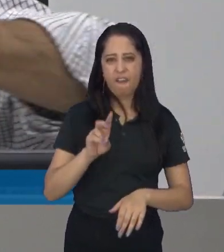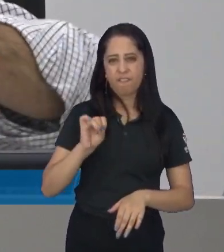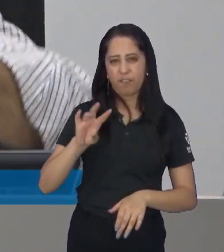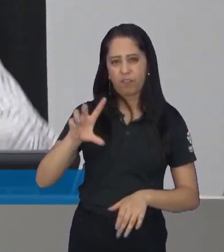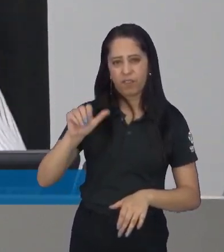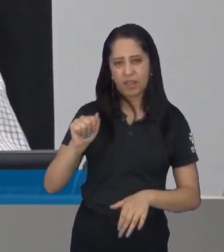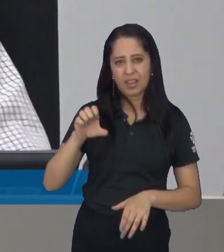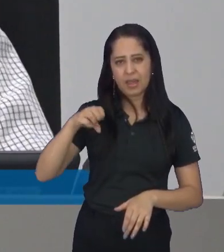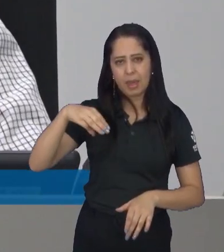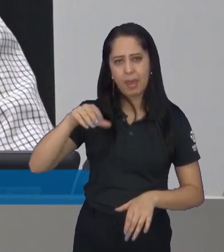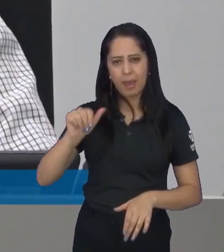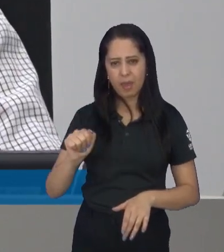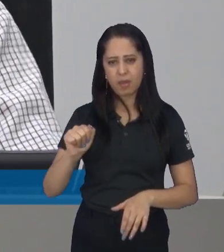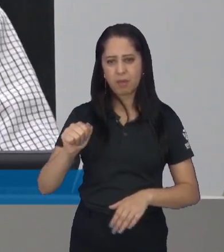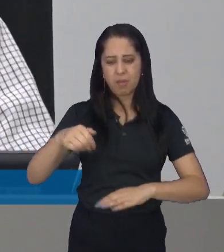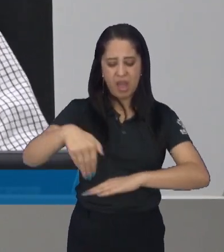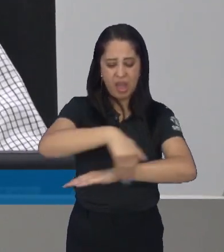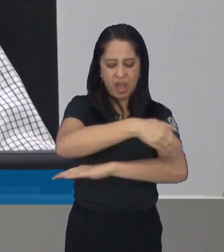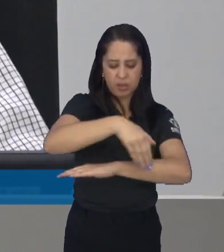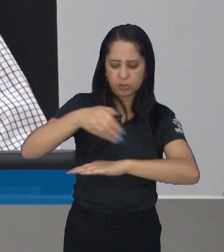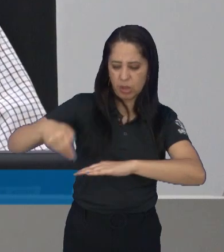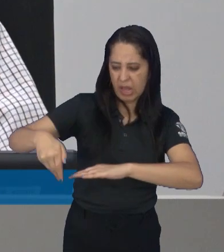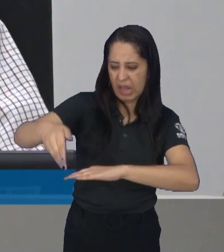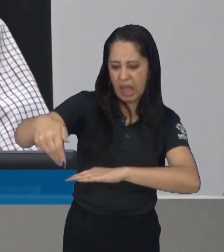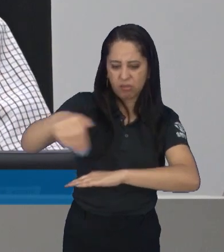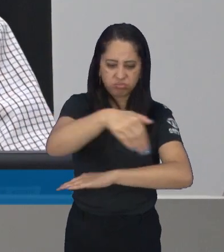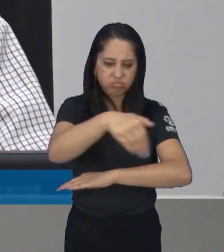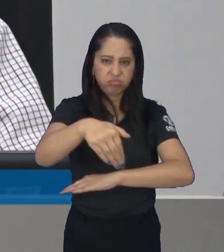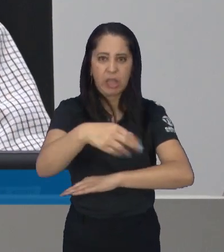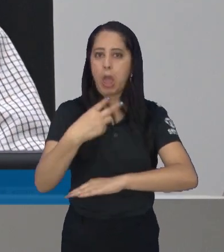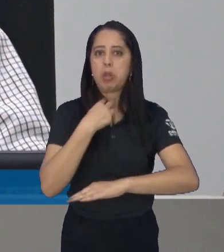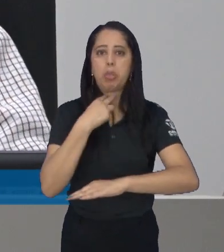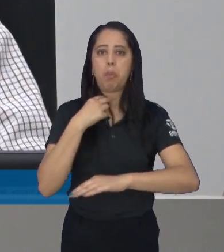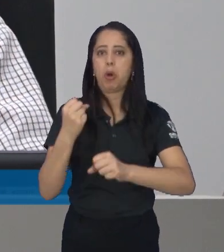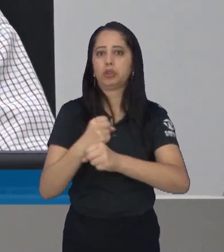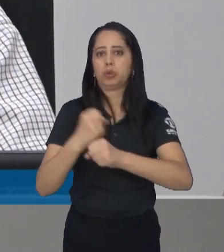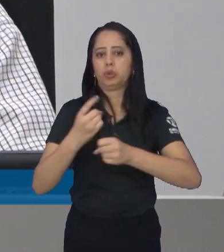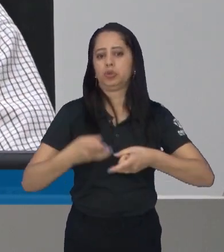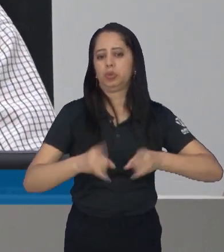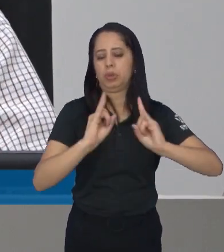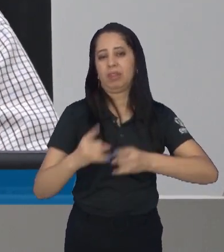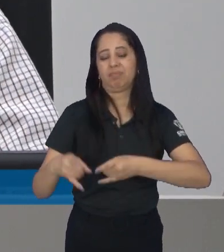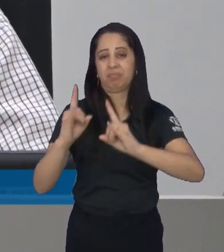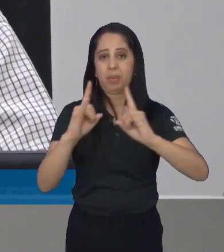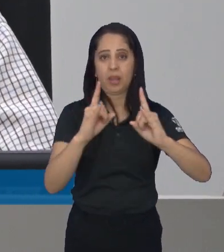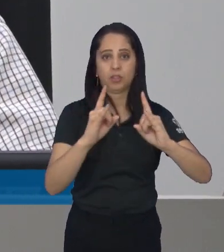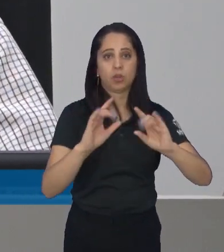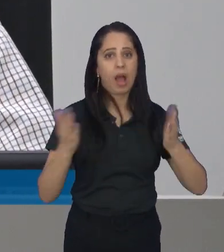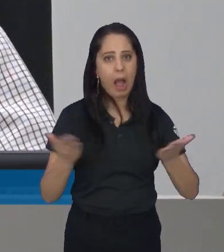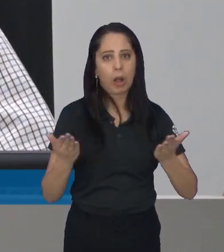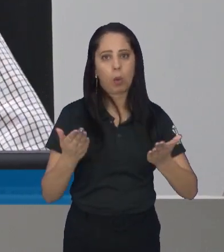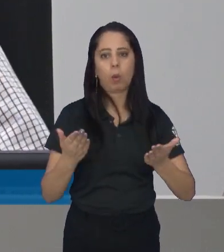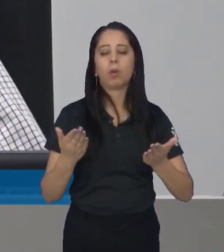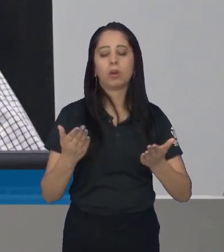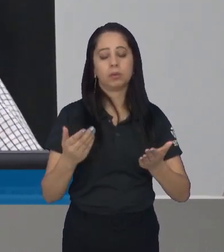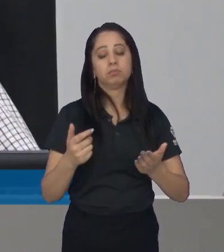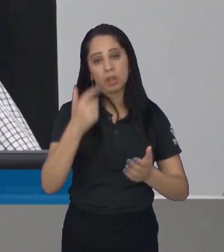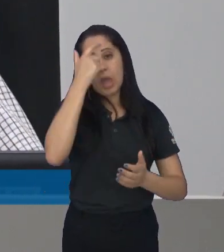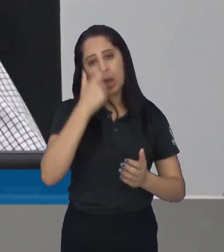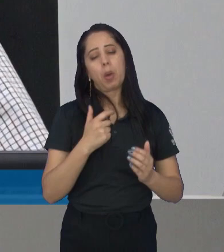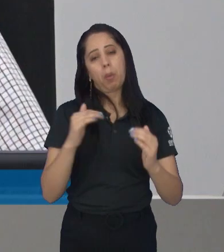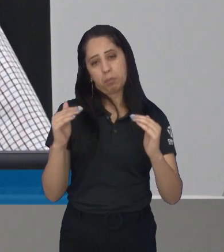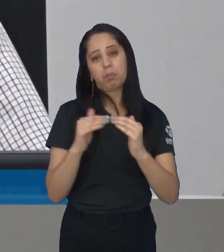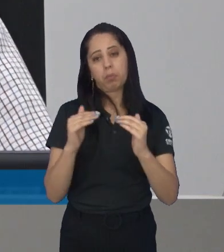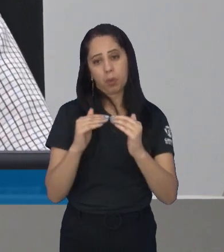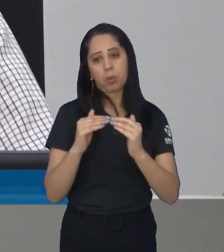naquelas quatro ruas não não podia construir prédio sempre fui contrário mas se abriu ali locais para para prédios então